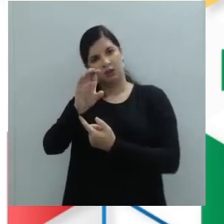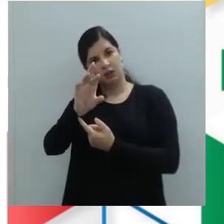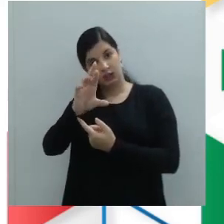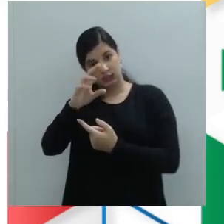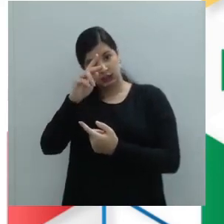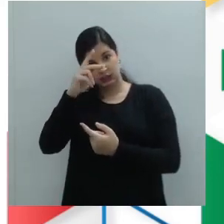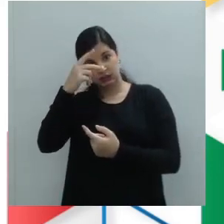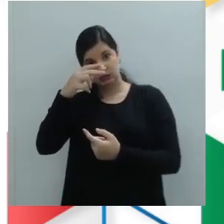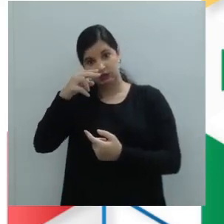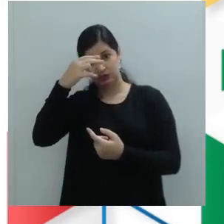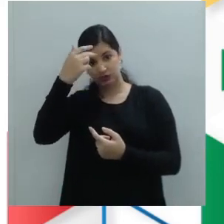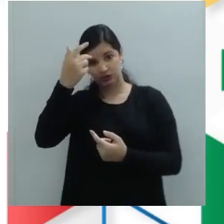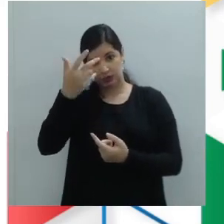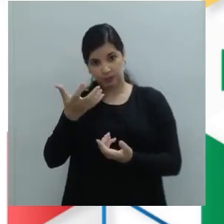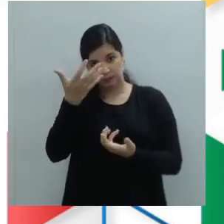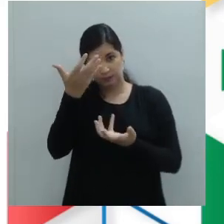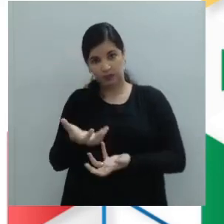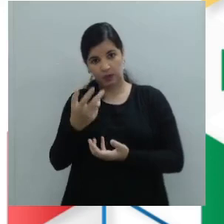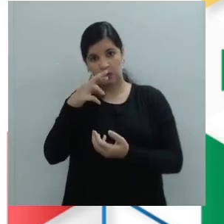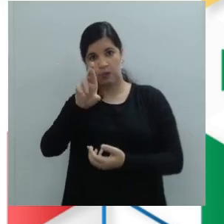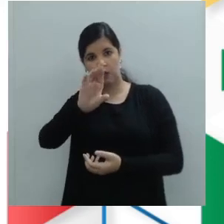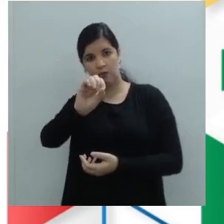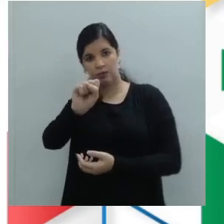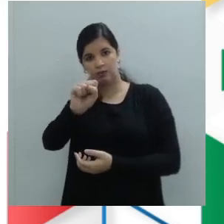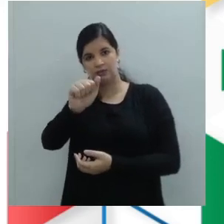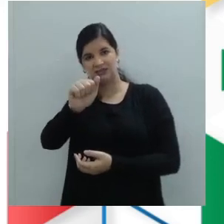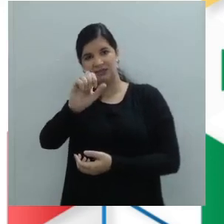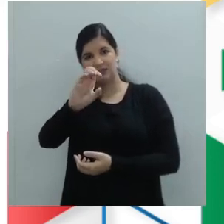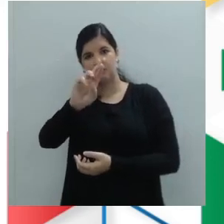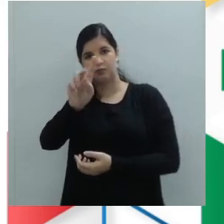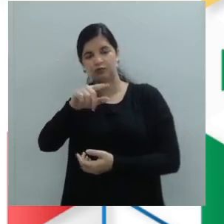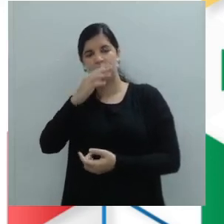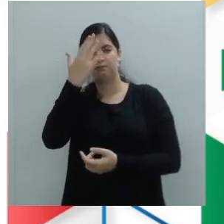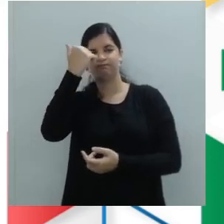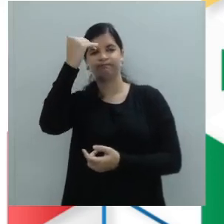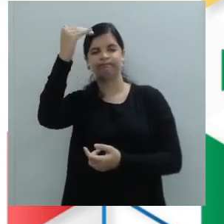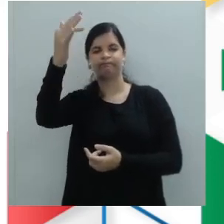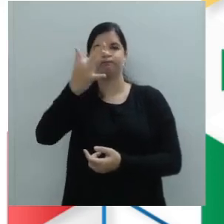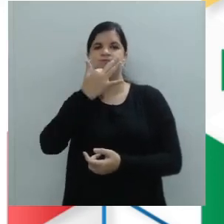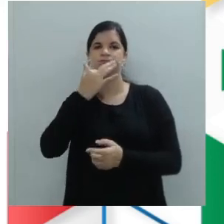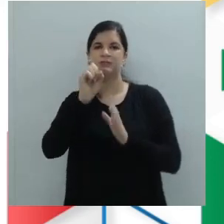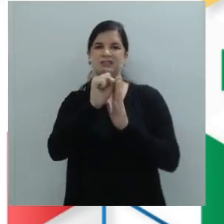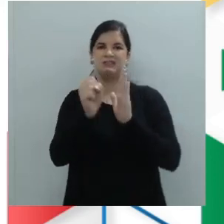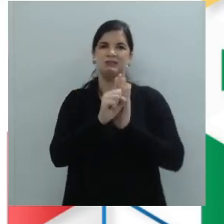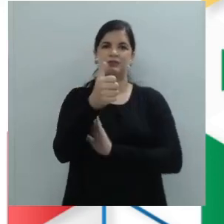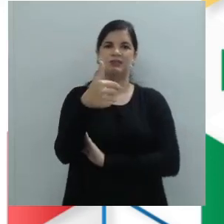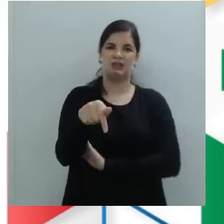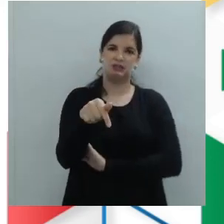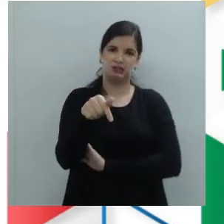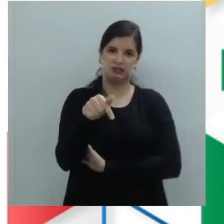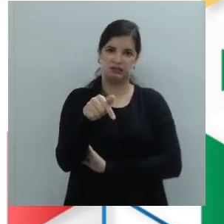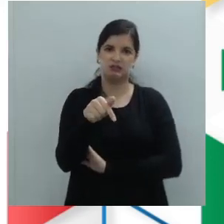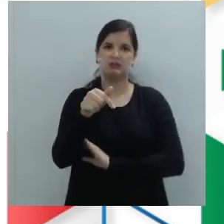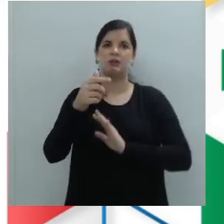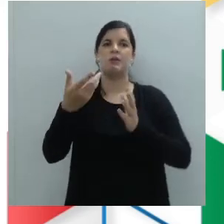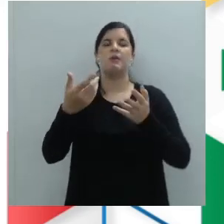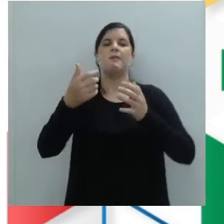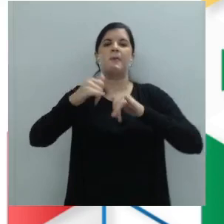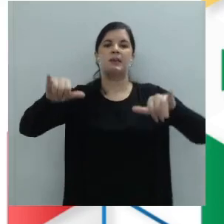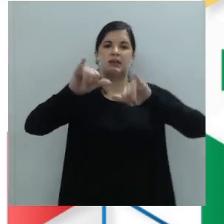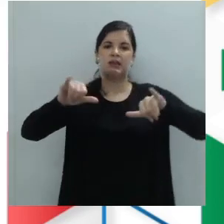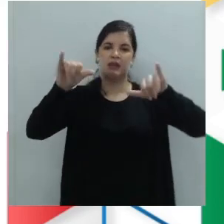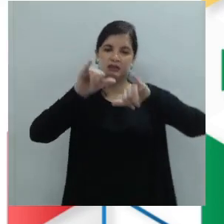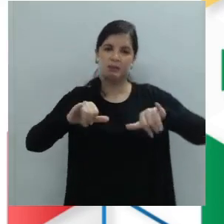Cruz. Ela só se tornou publicamente conhecida no século XVII através da publicação